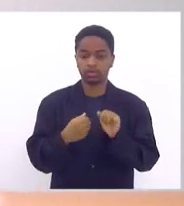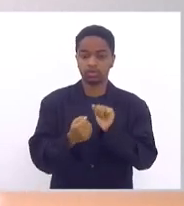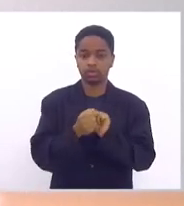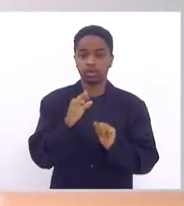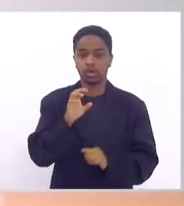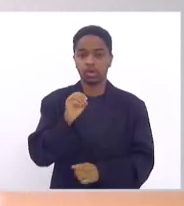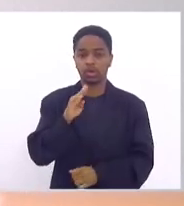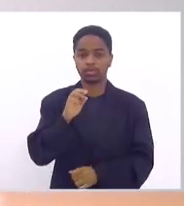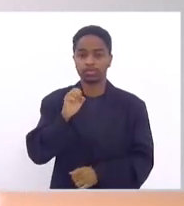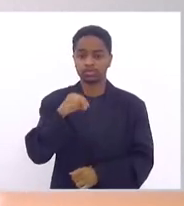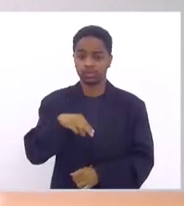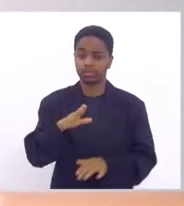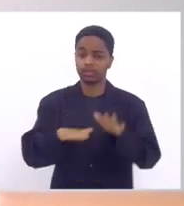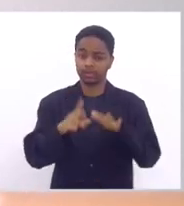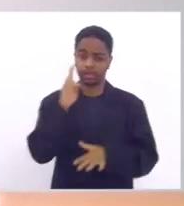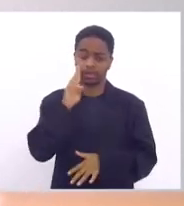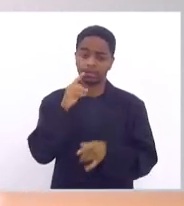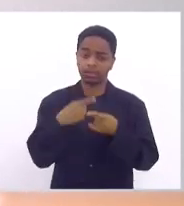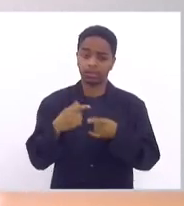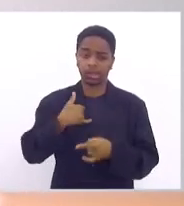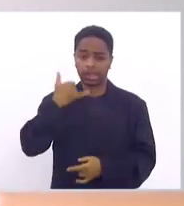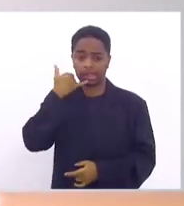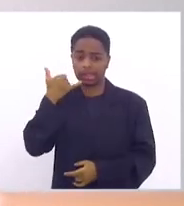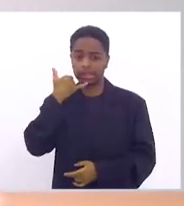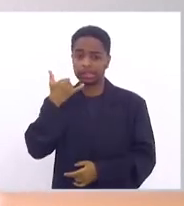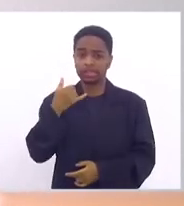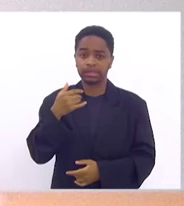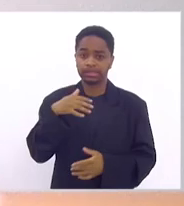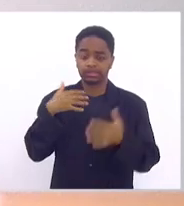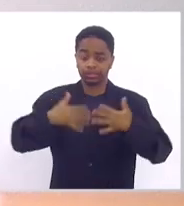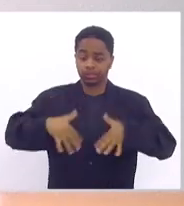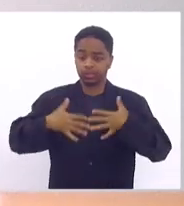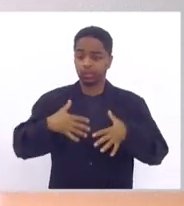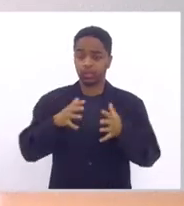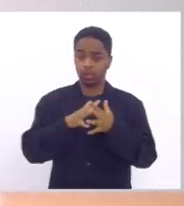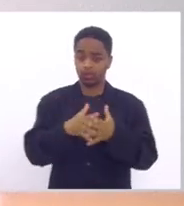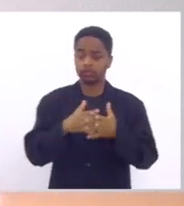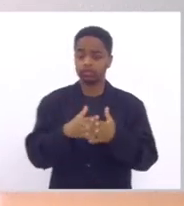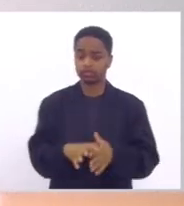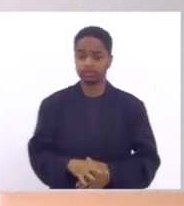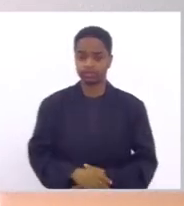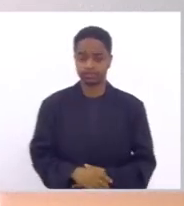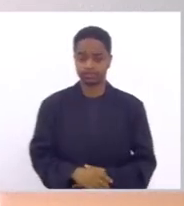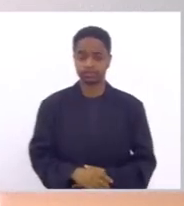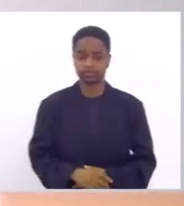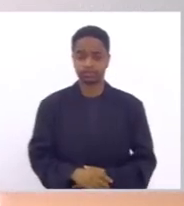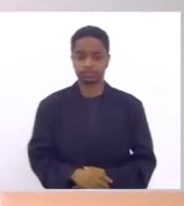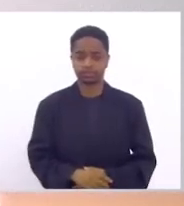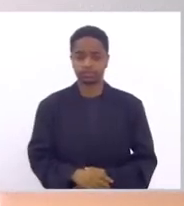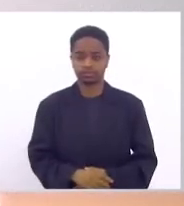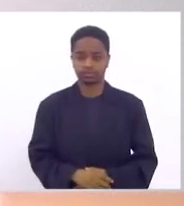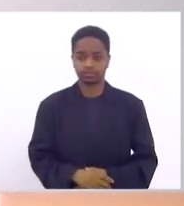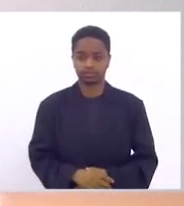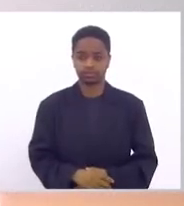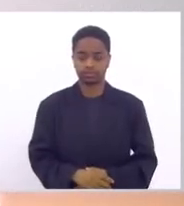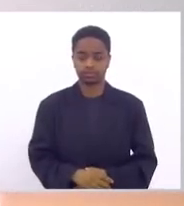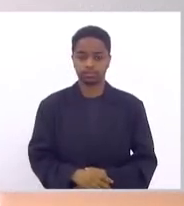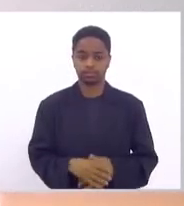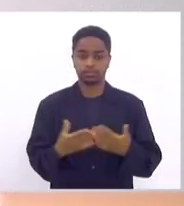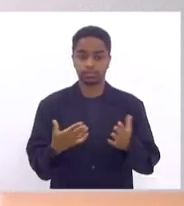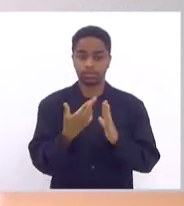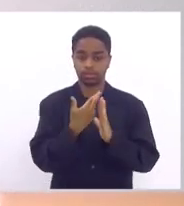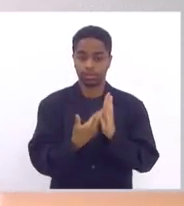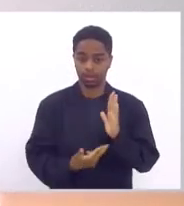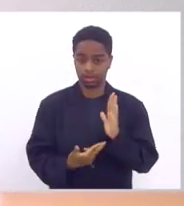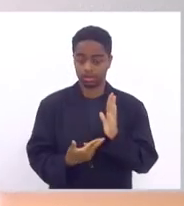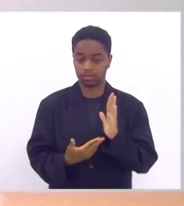porque o jeito que eu liguei para ele na hora que eu liguei era em tom de caos Ah o relator de